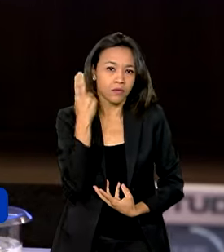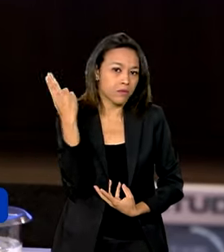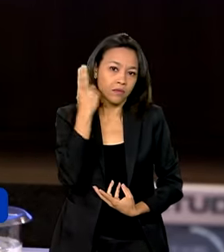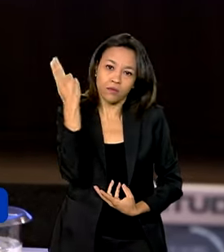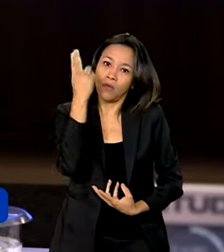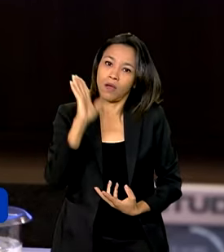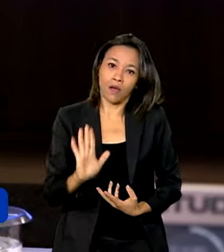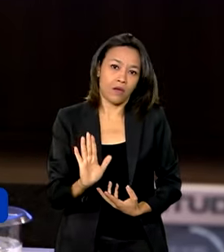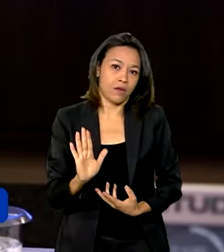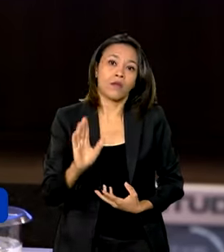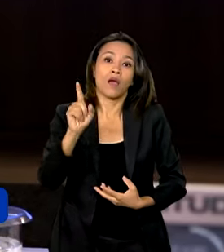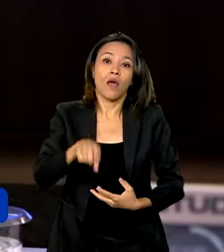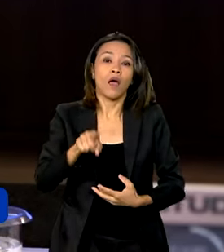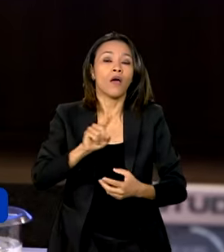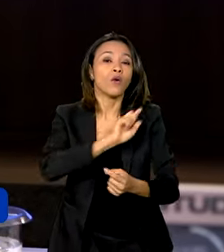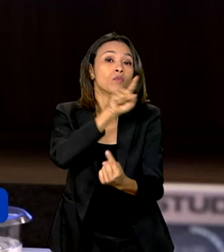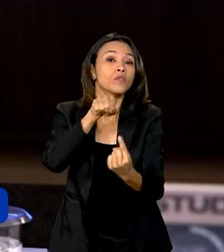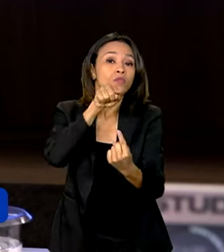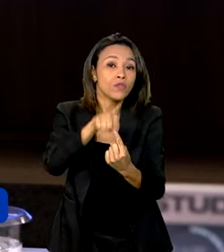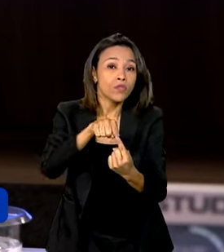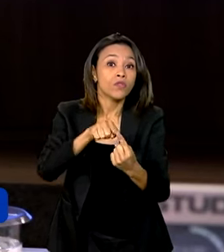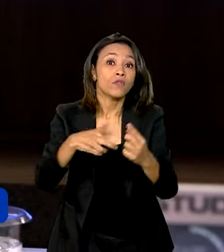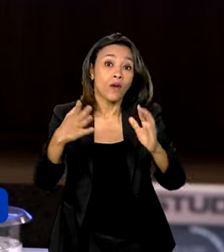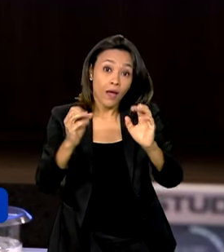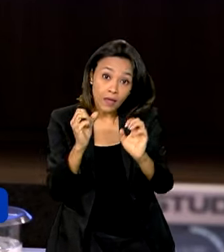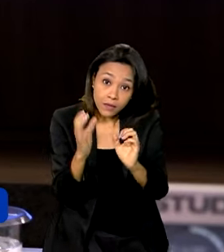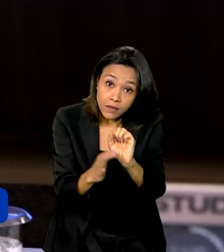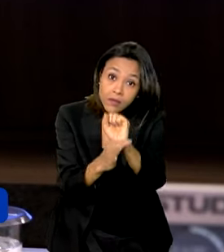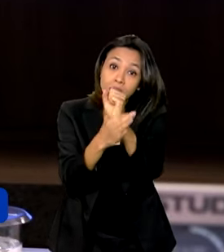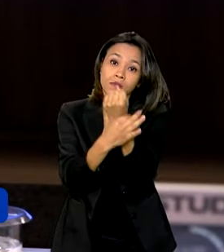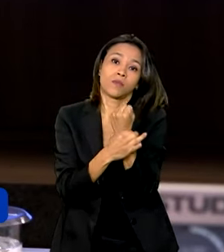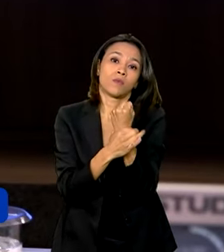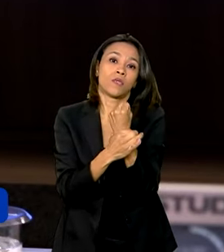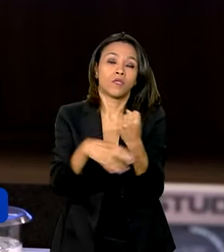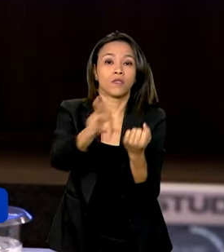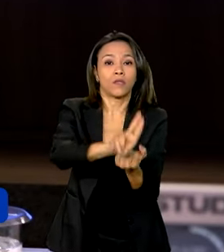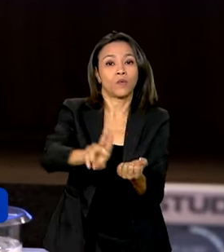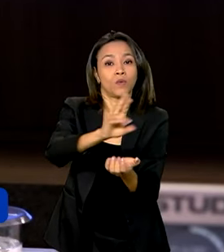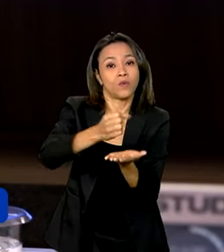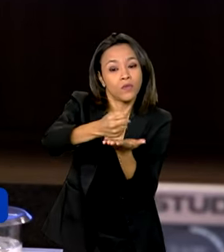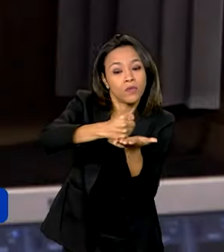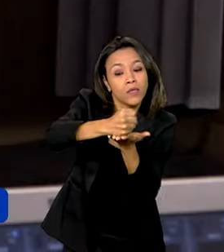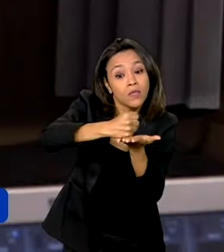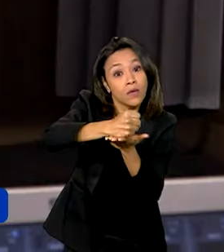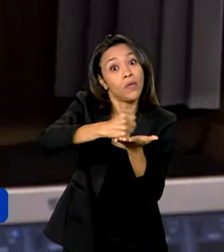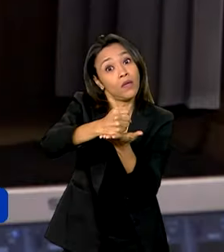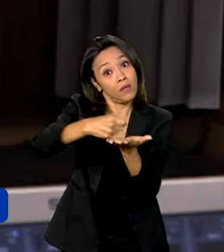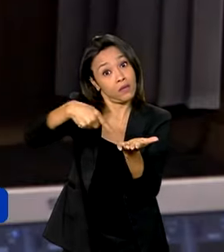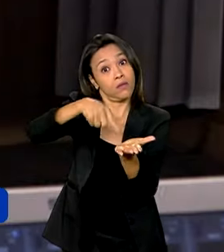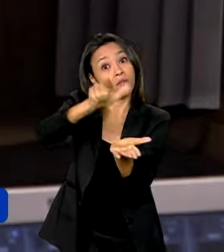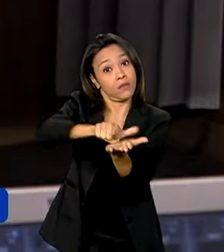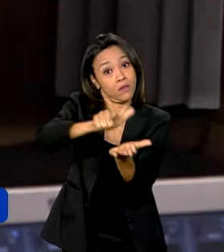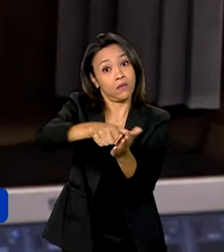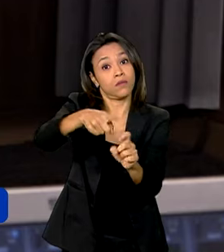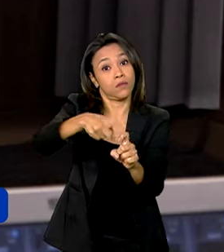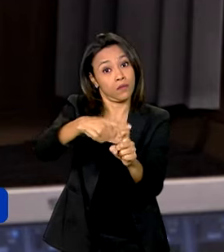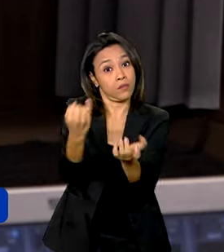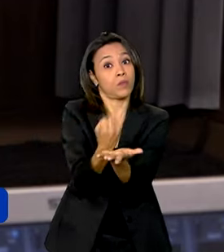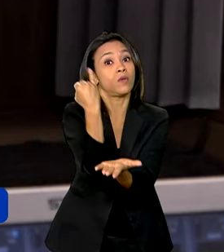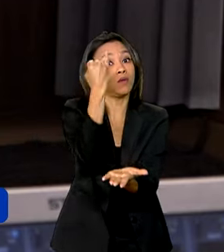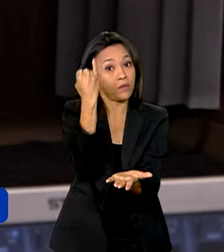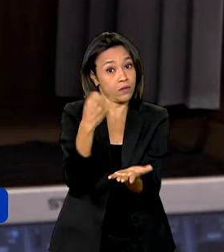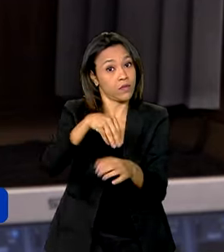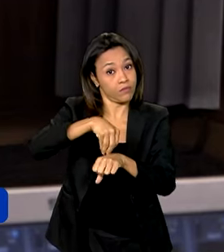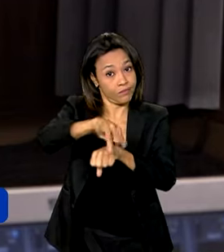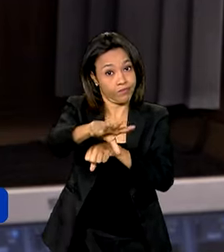Visa a segurança também na no uso das dos das medicações isso é muito importante ser dito e com